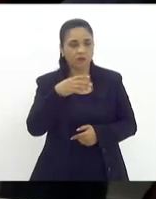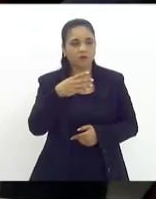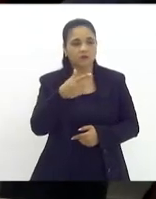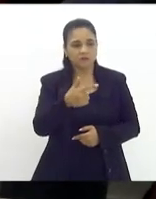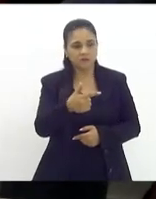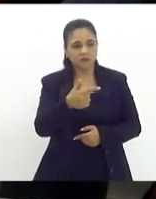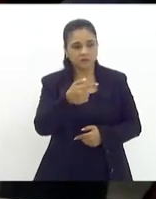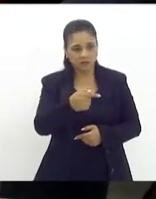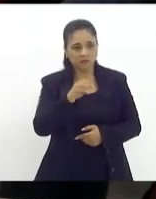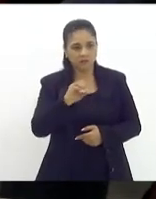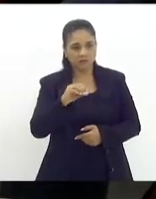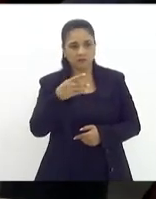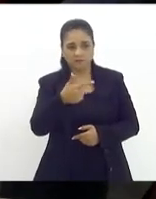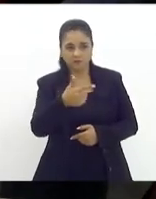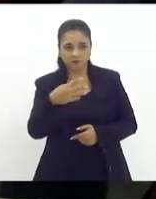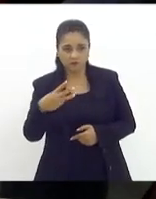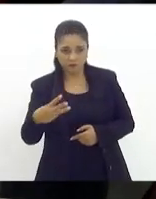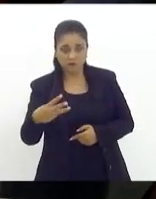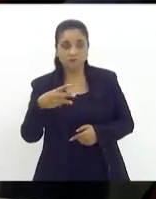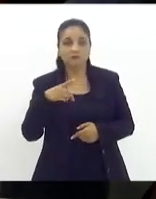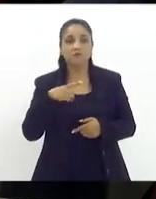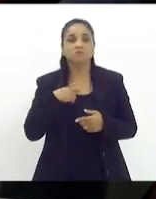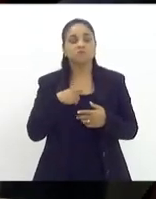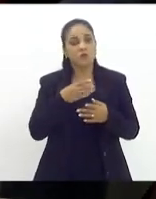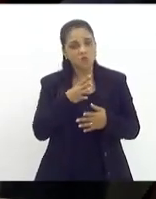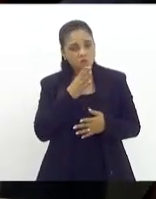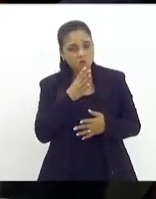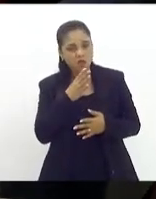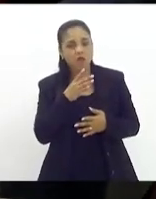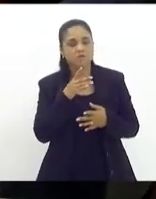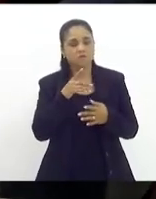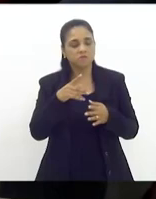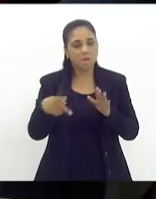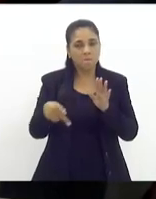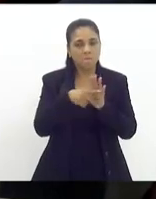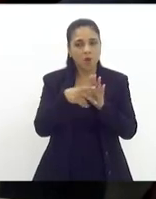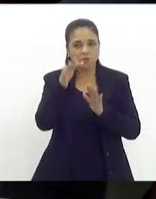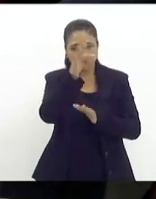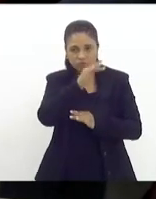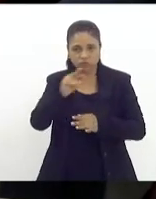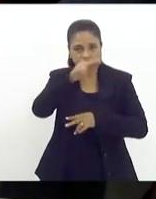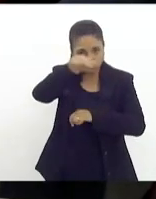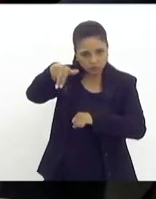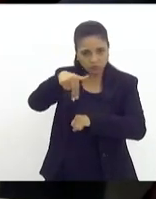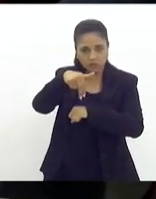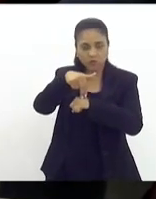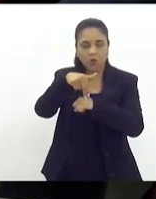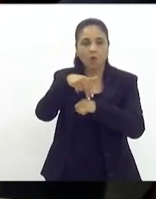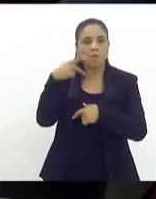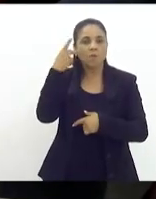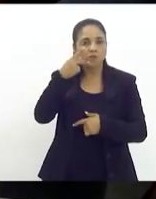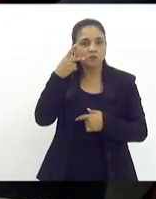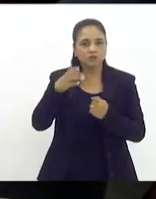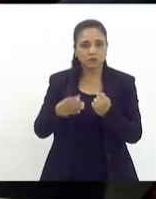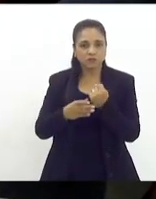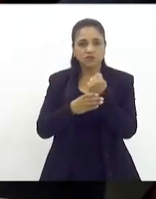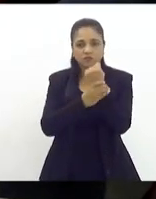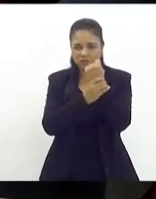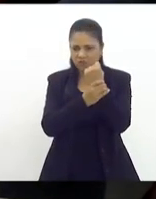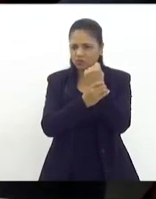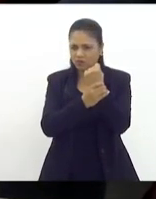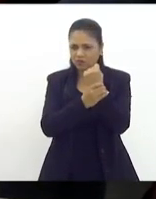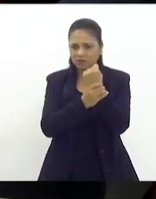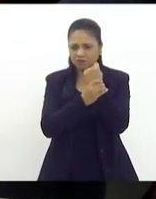7023, que reconhece como competência privativa da União a legislação sobre política de seguros.